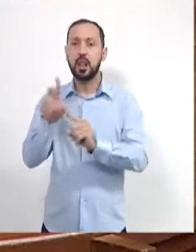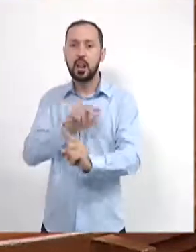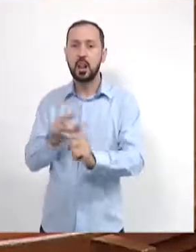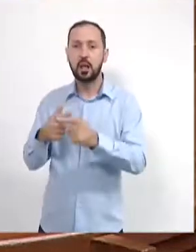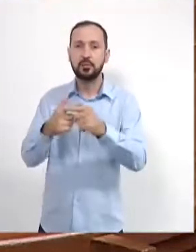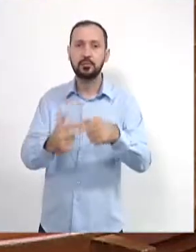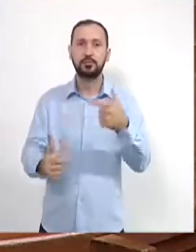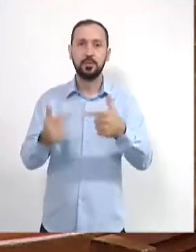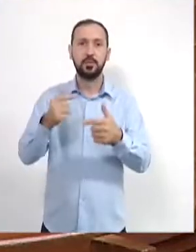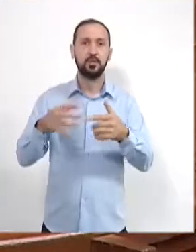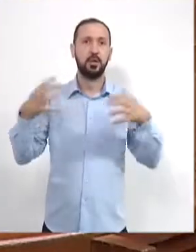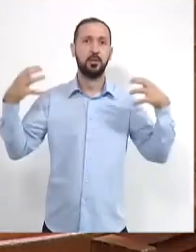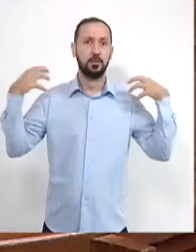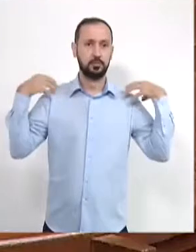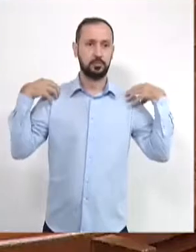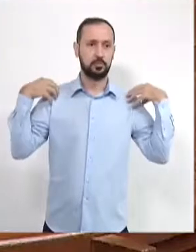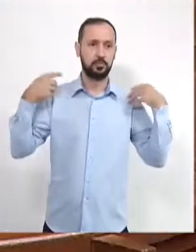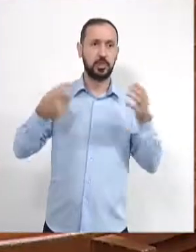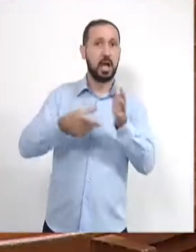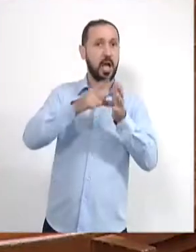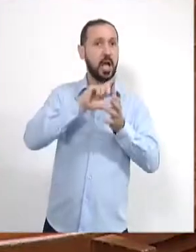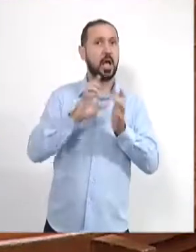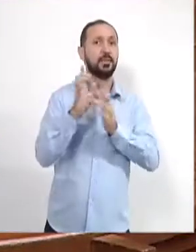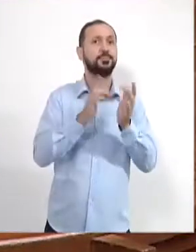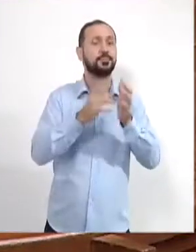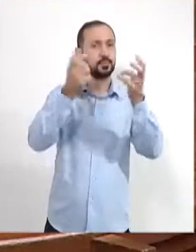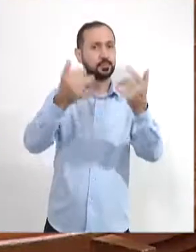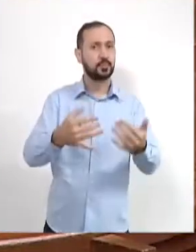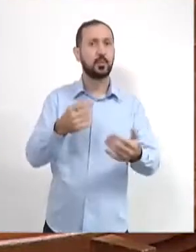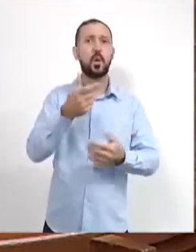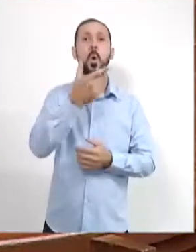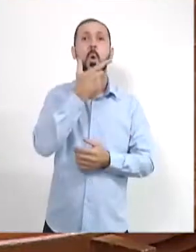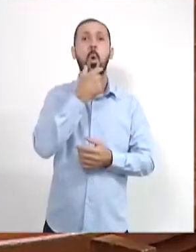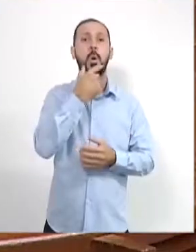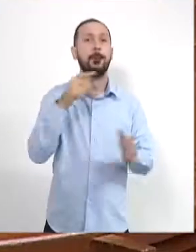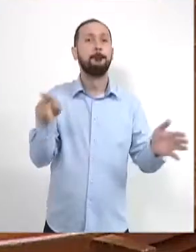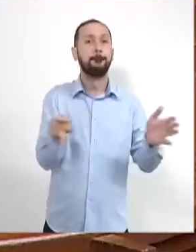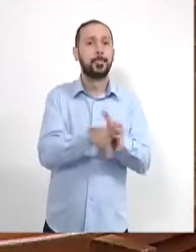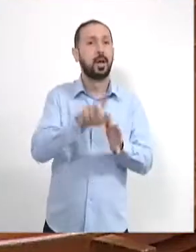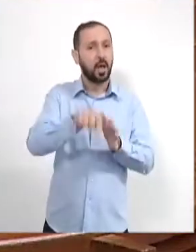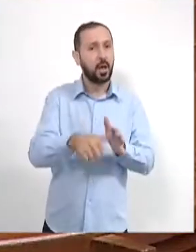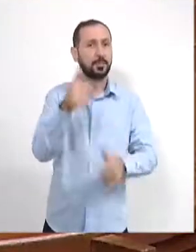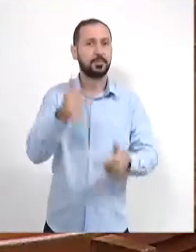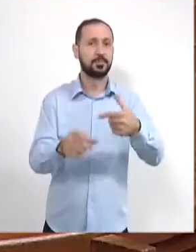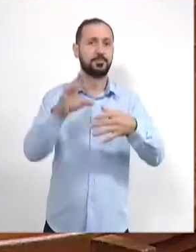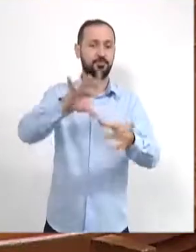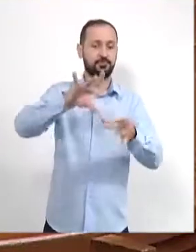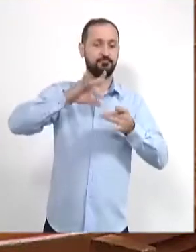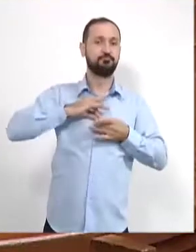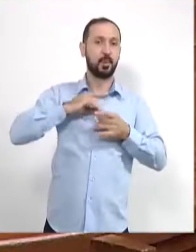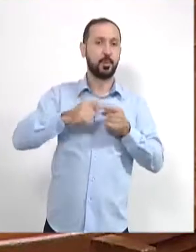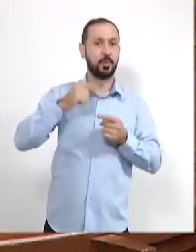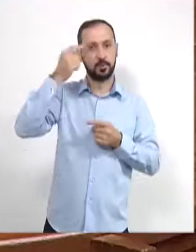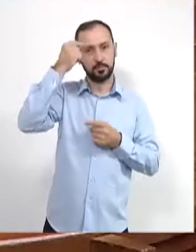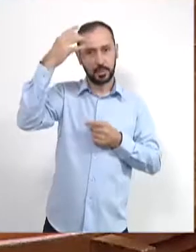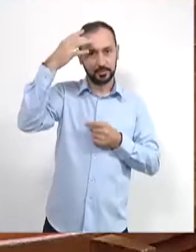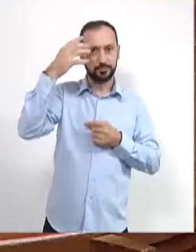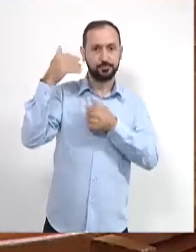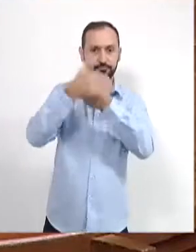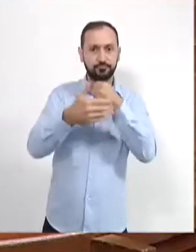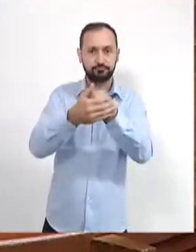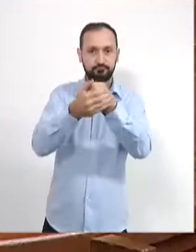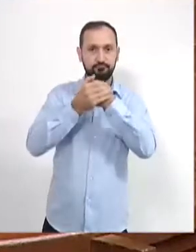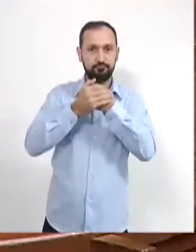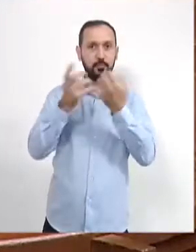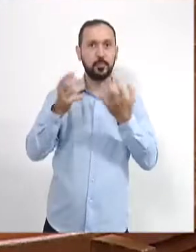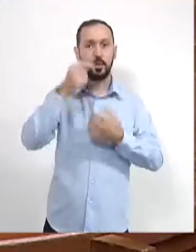E Aristóteles, antes de Cristo, ele já dizia que o homem é eminentemente político porque defende um ideal. Portanto, o